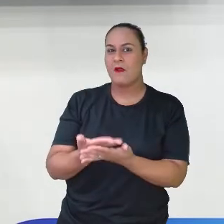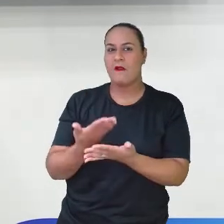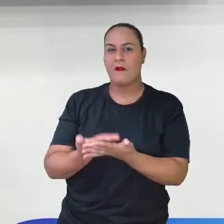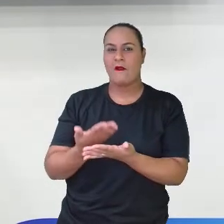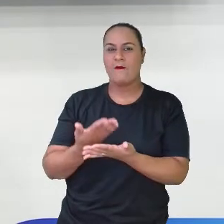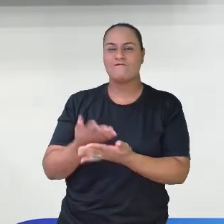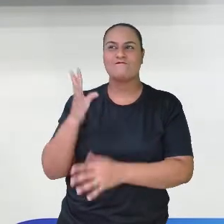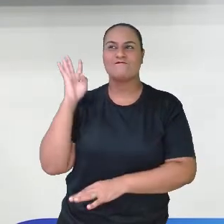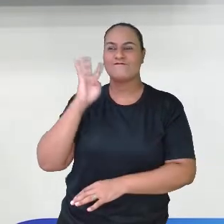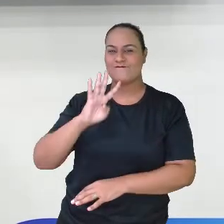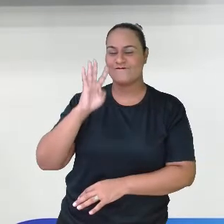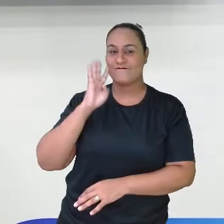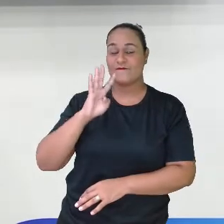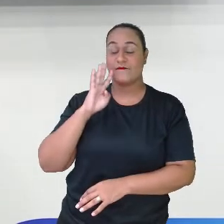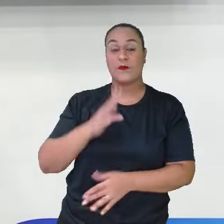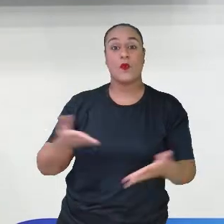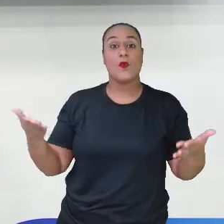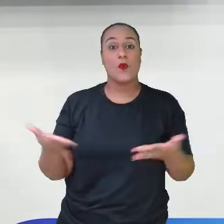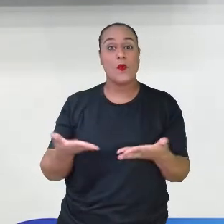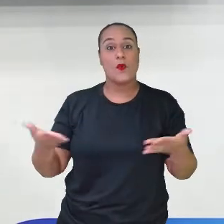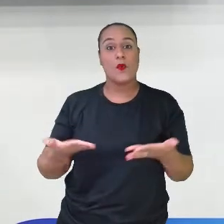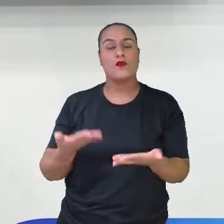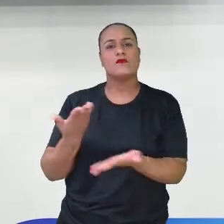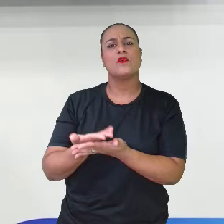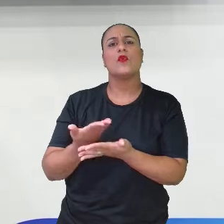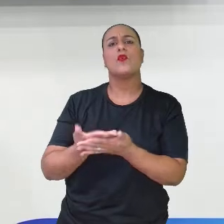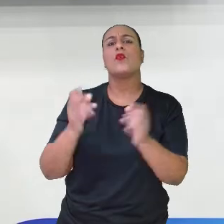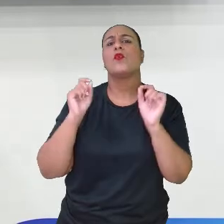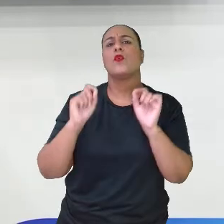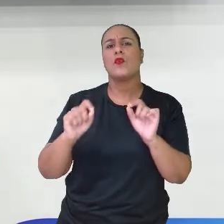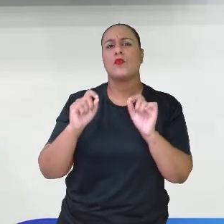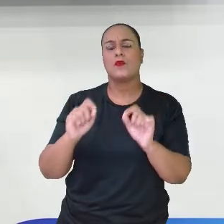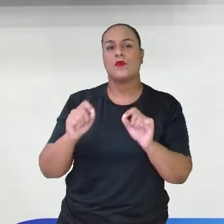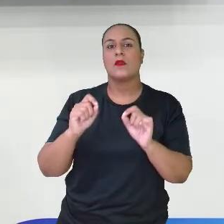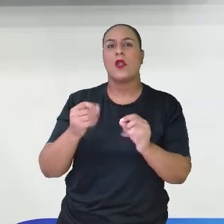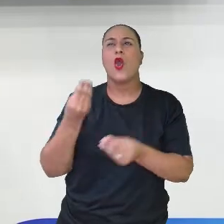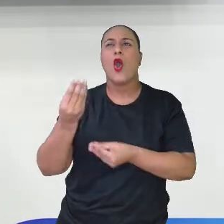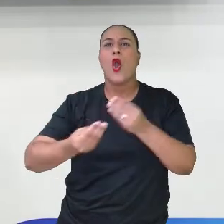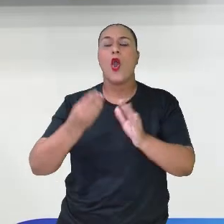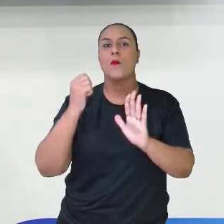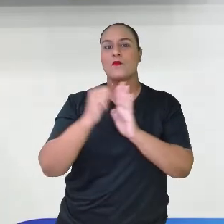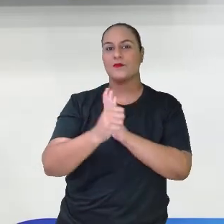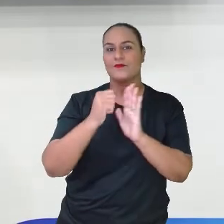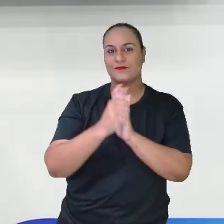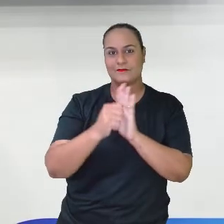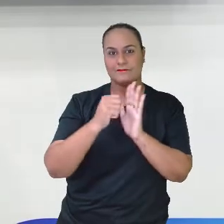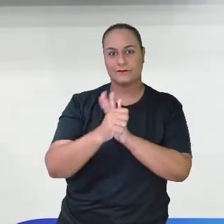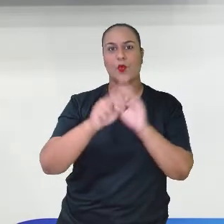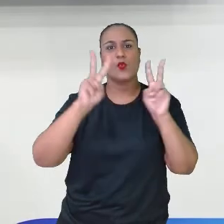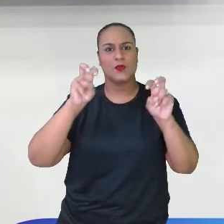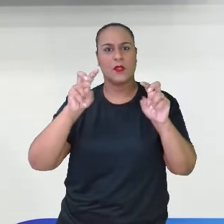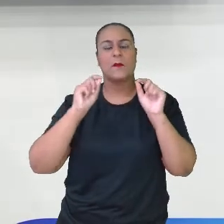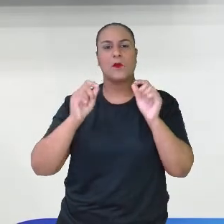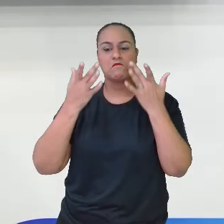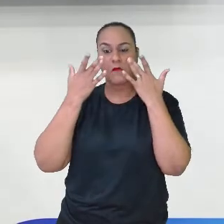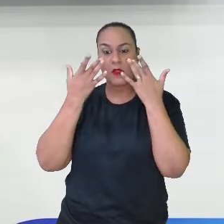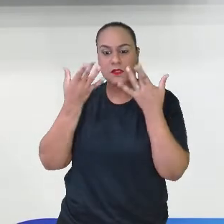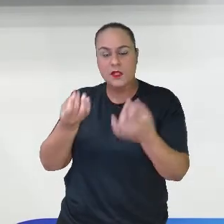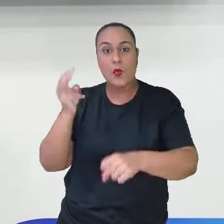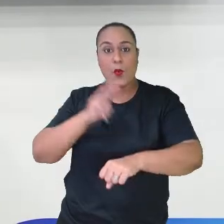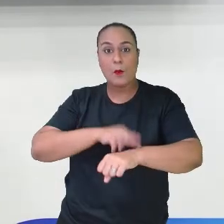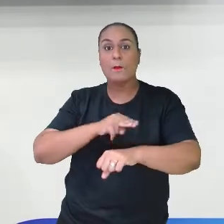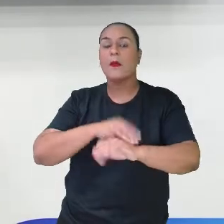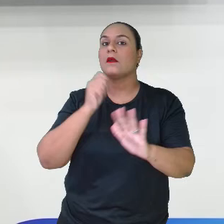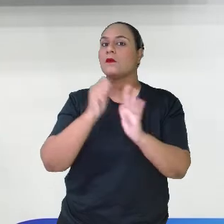show, tá certo? Hoje a gente vai trabalhar um pouquinho de ortografia. Então, nosso tema é esse, de olho na